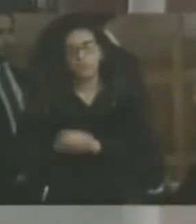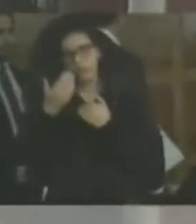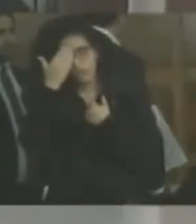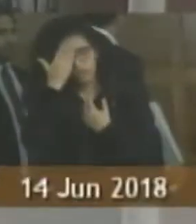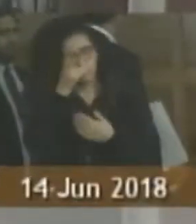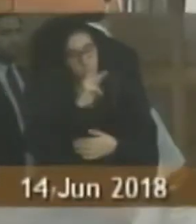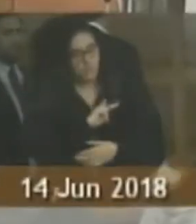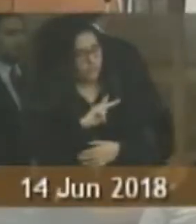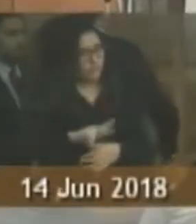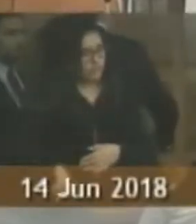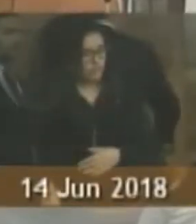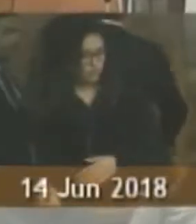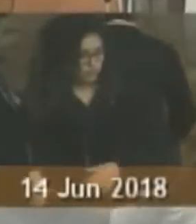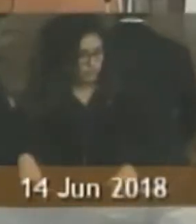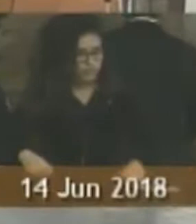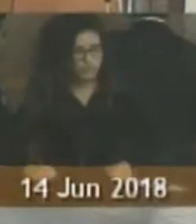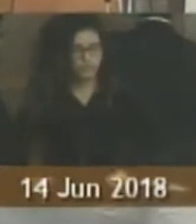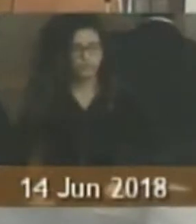presidente.